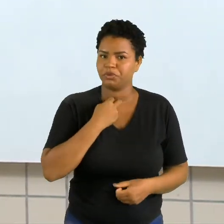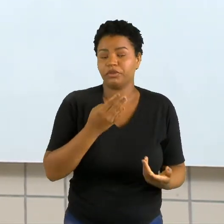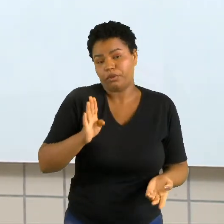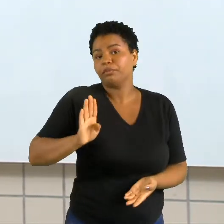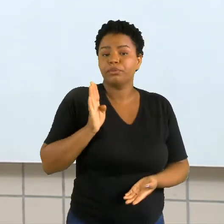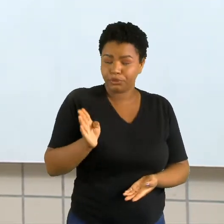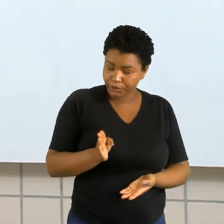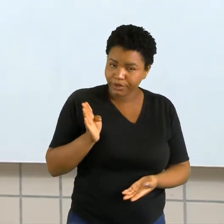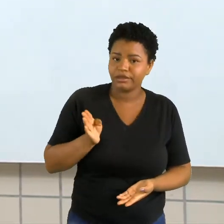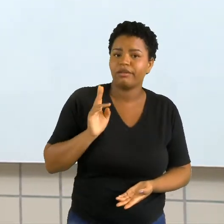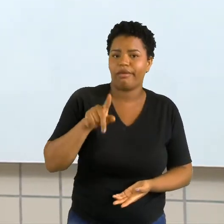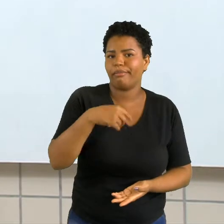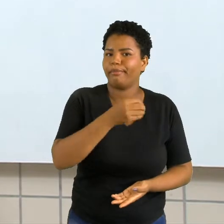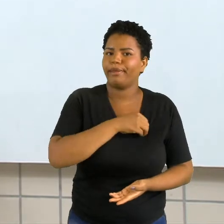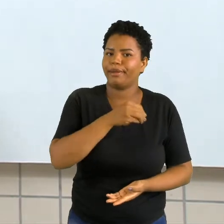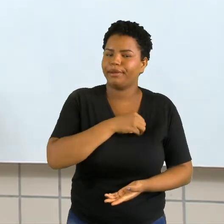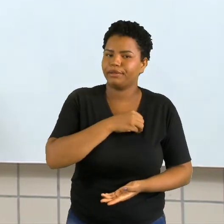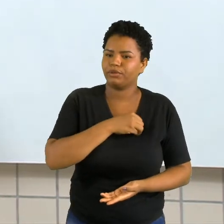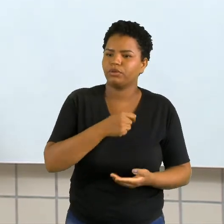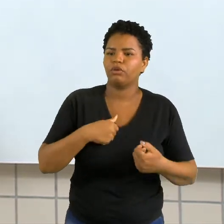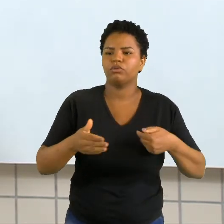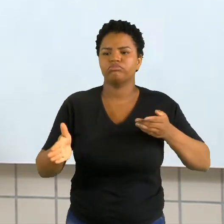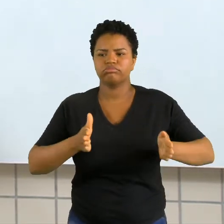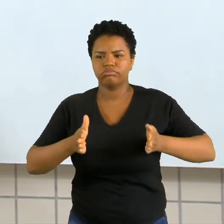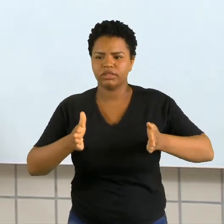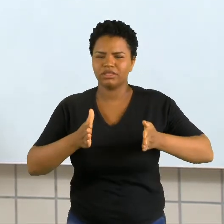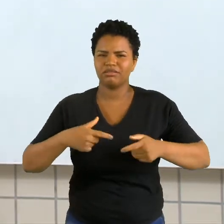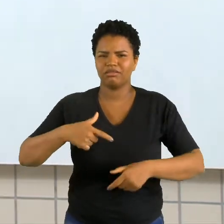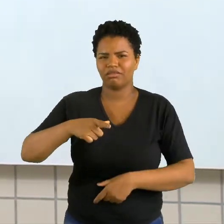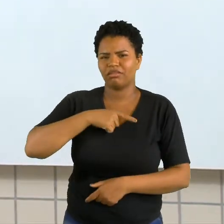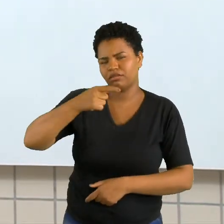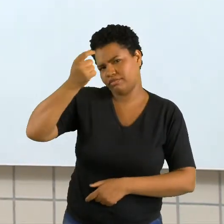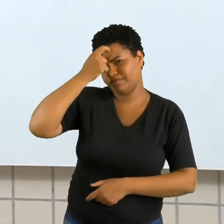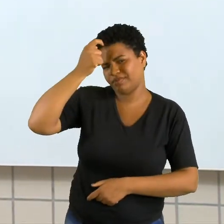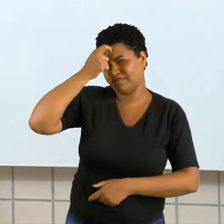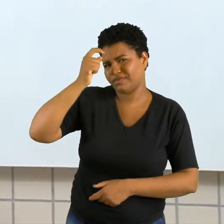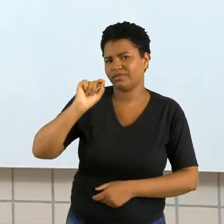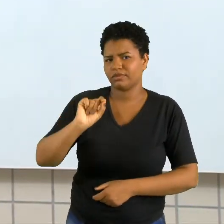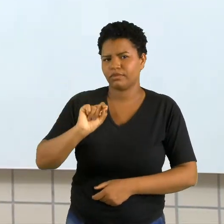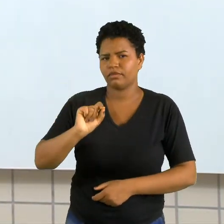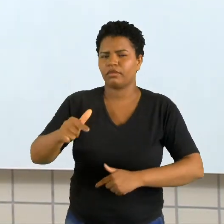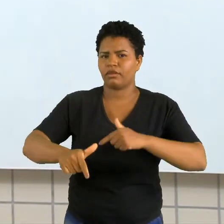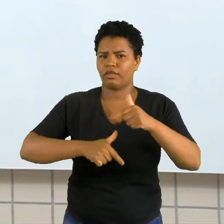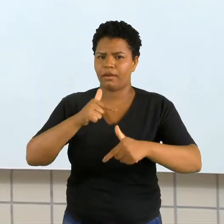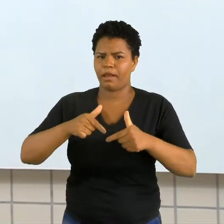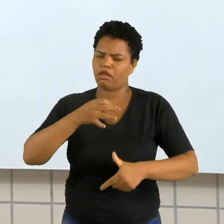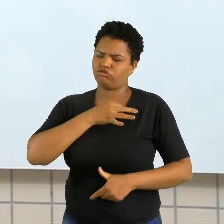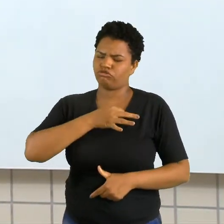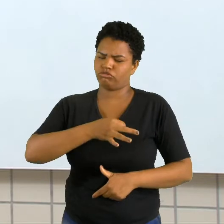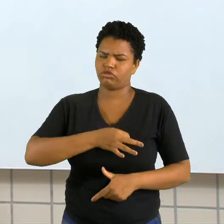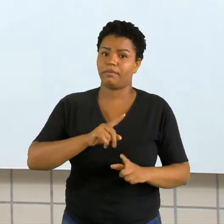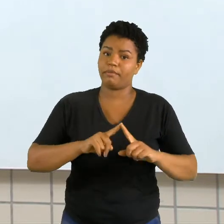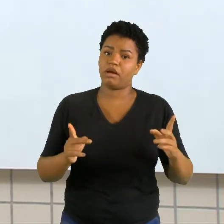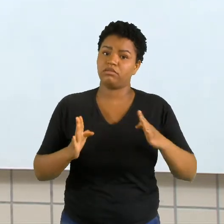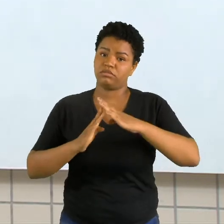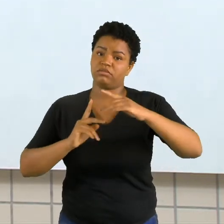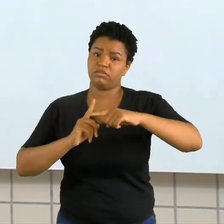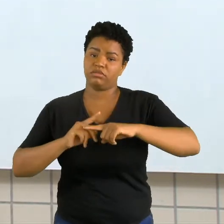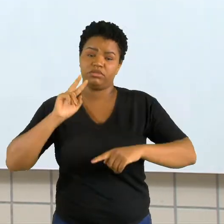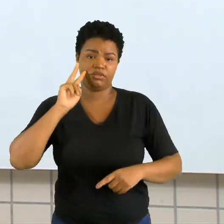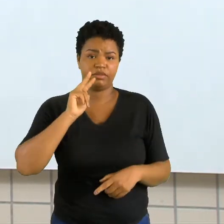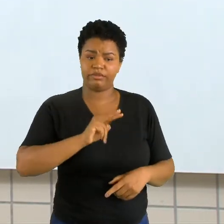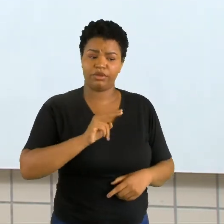não enxergasse eles daquela maneira. Por quê? Porque a igreja daquele período, ela condenava o lucro, certo? Então os burgueses